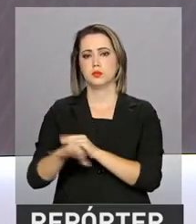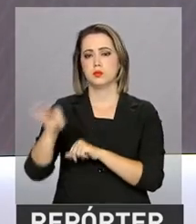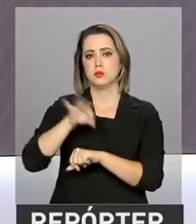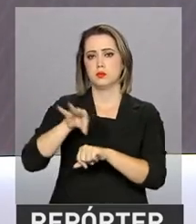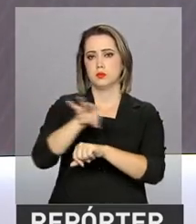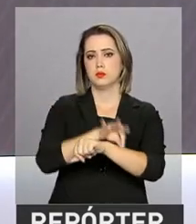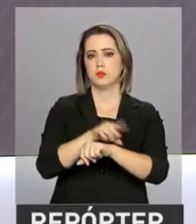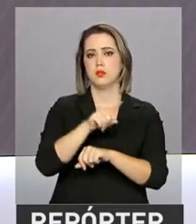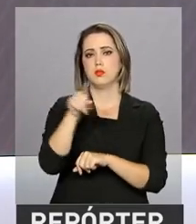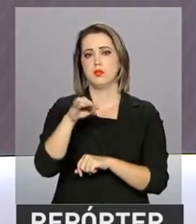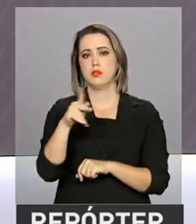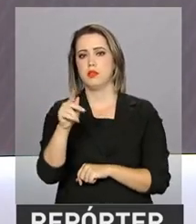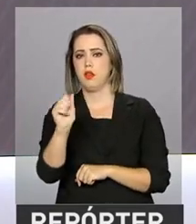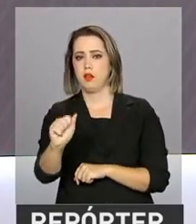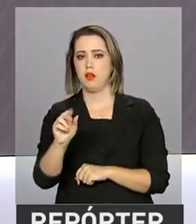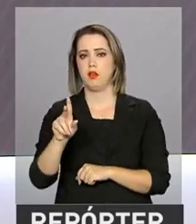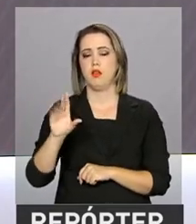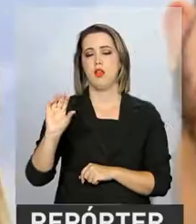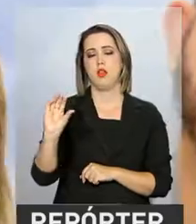dengue, zika e chikungunya.